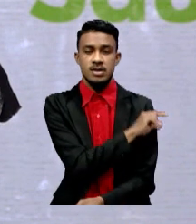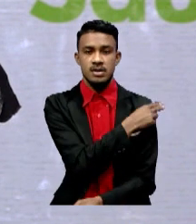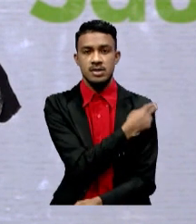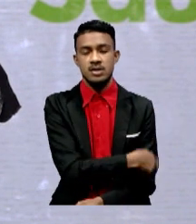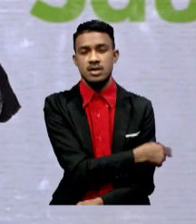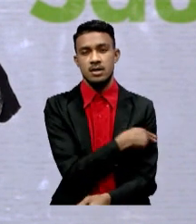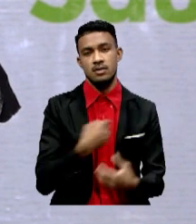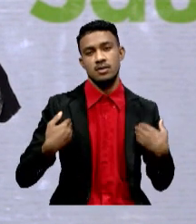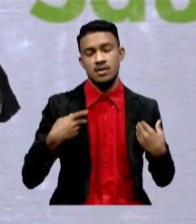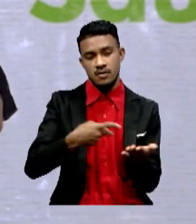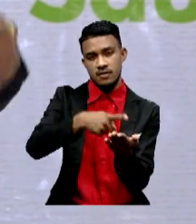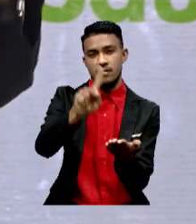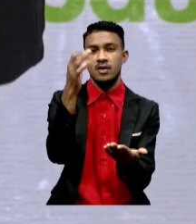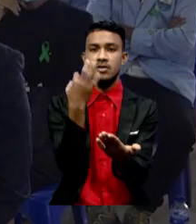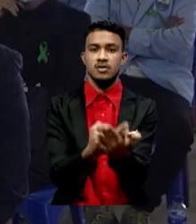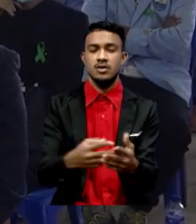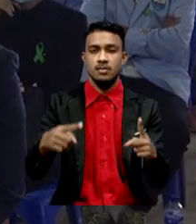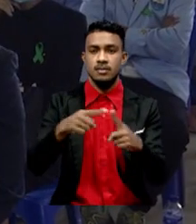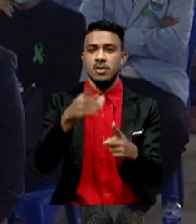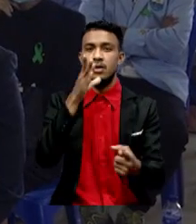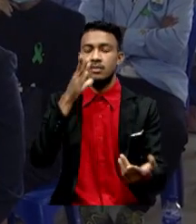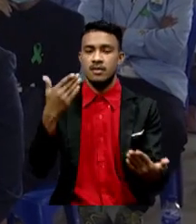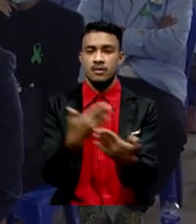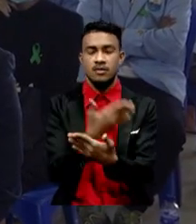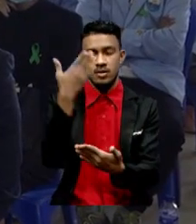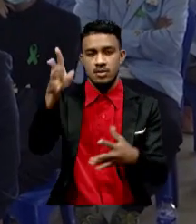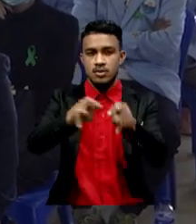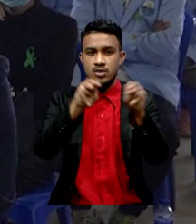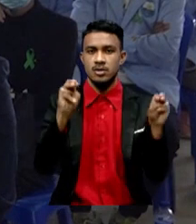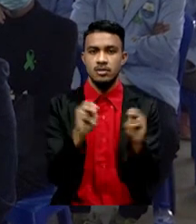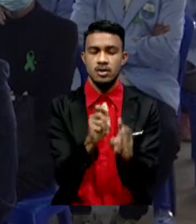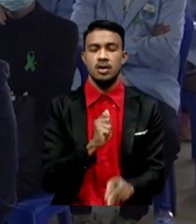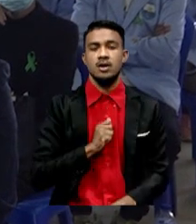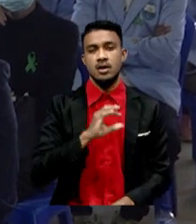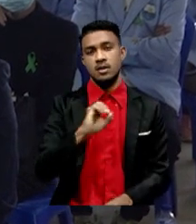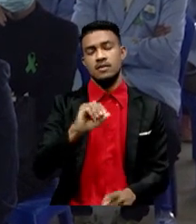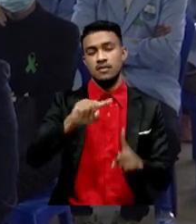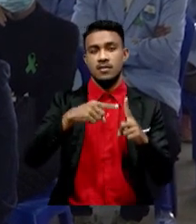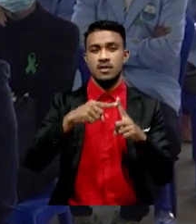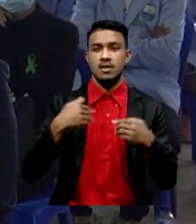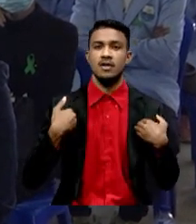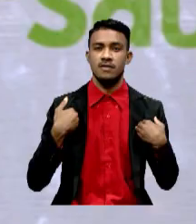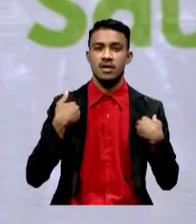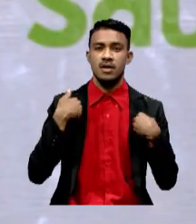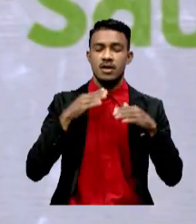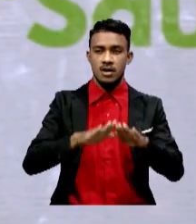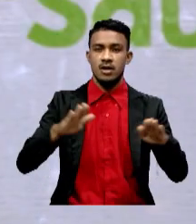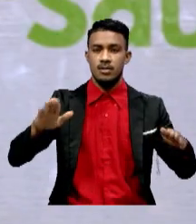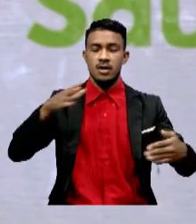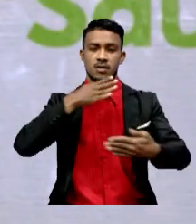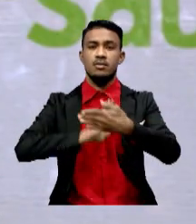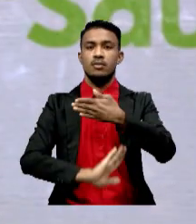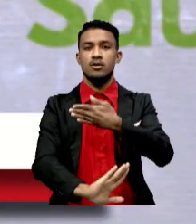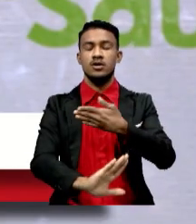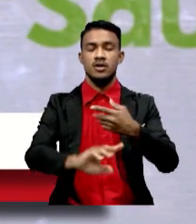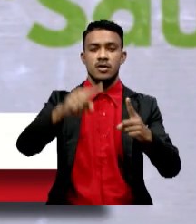programa Bolsa da Mãe ba geração fone sira iha município Ainaro. Tuan Rabar Kuboris, cada